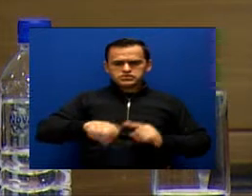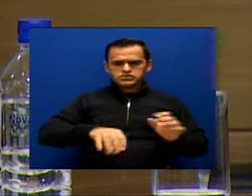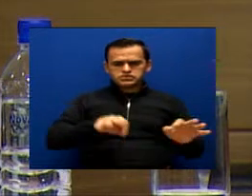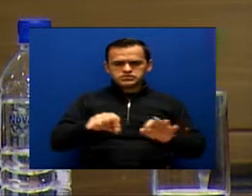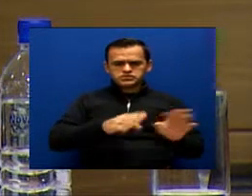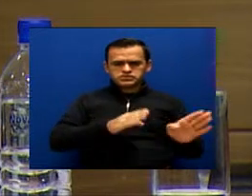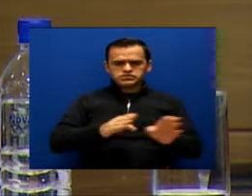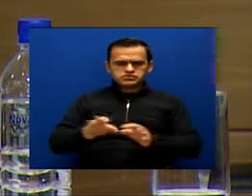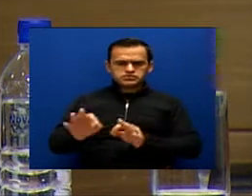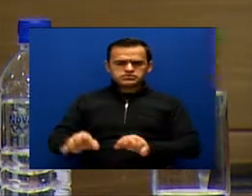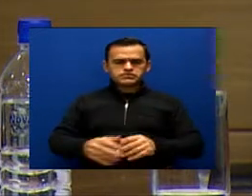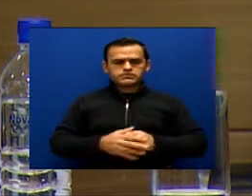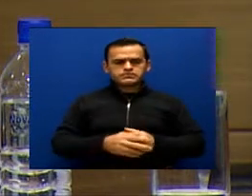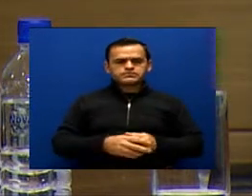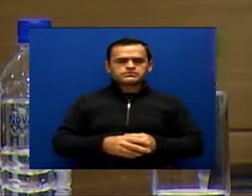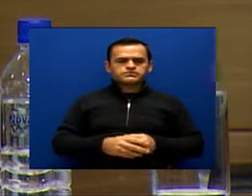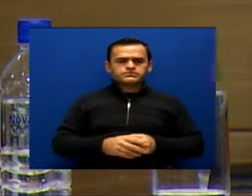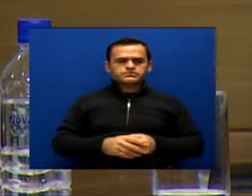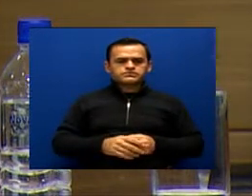ficar.